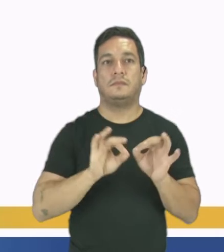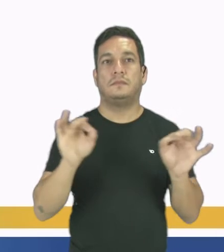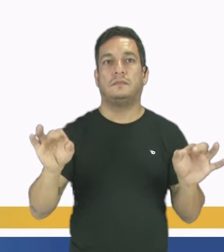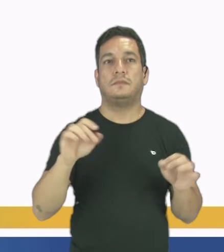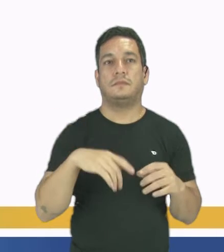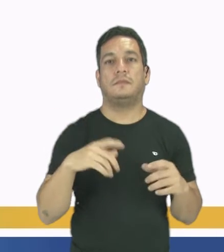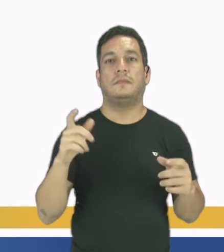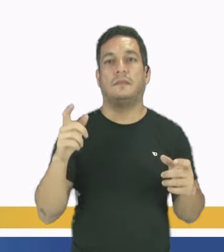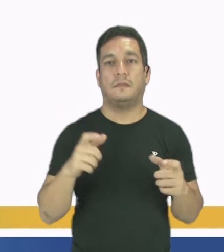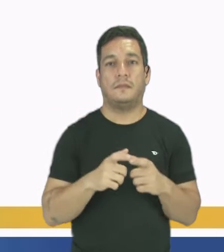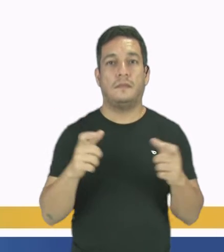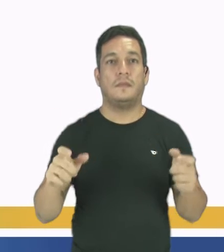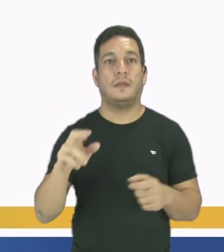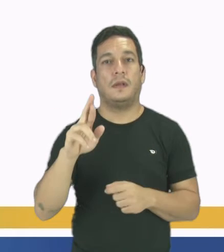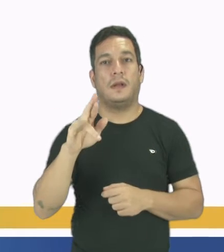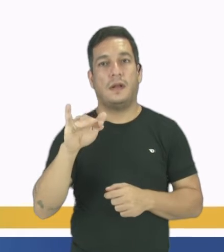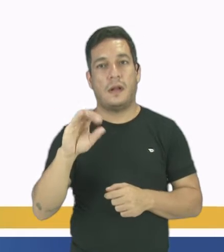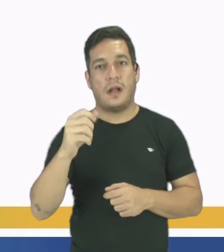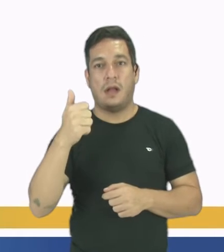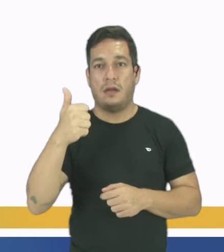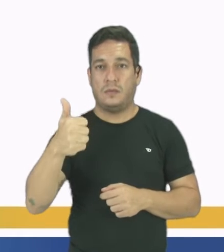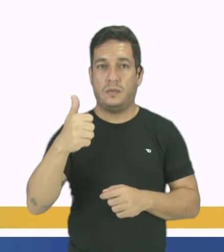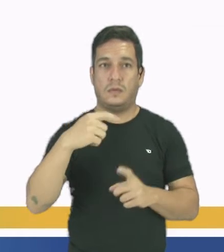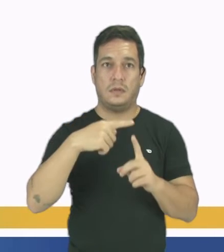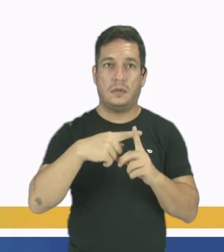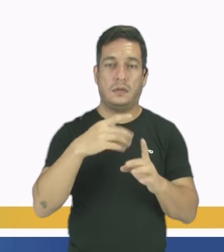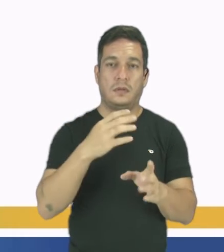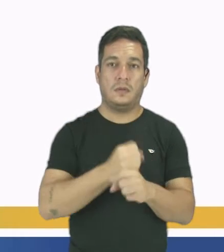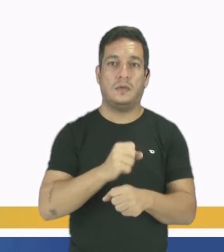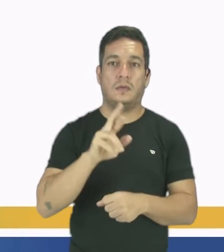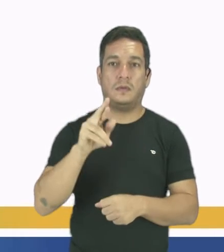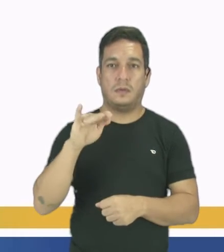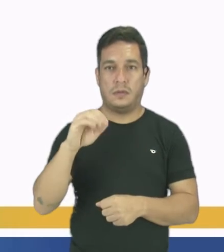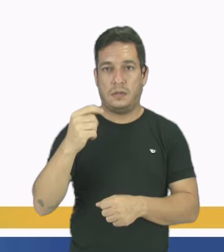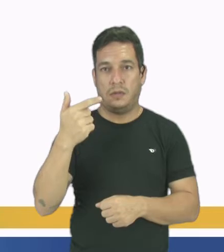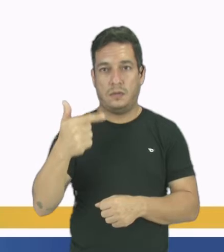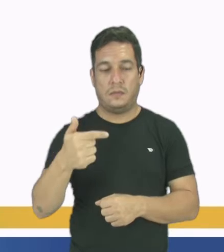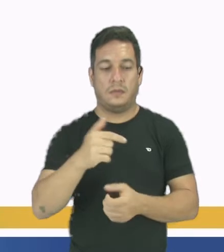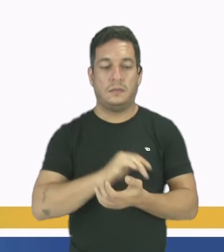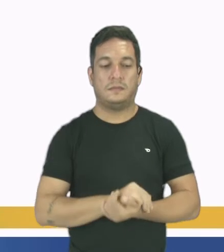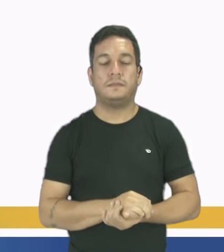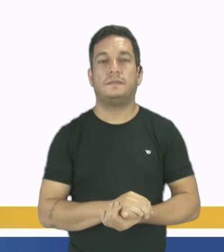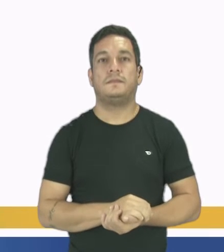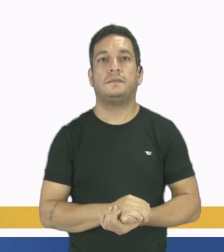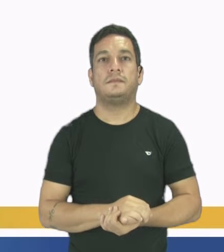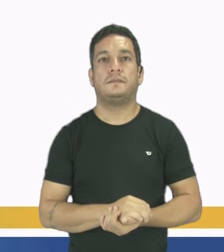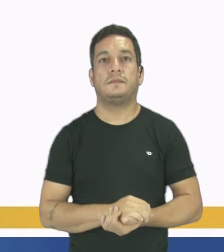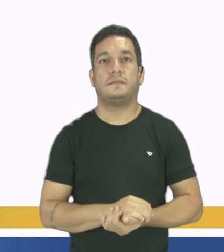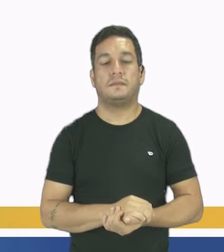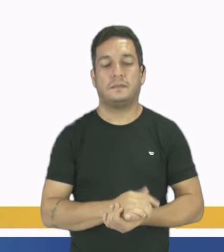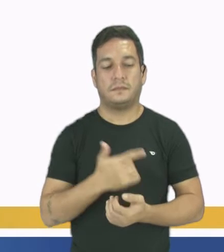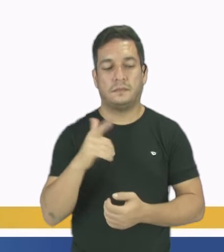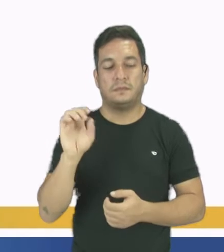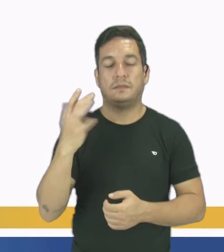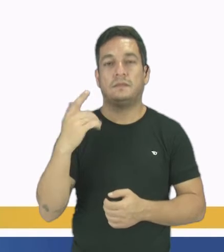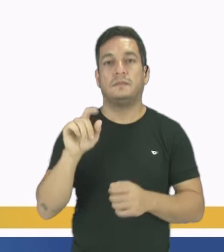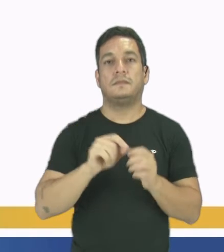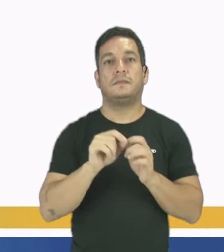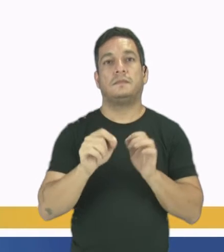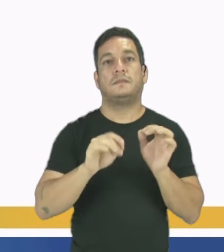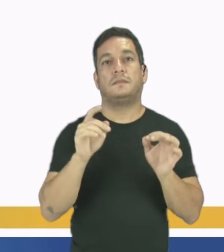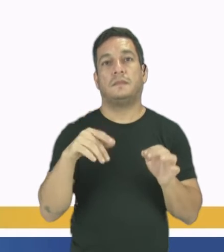distância será maior que a soma desses raios. O outro caso é as